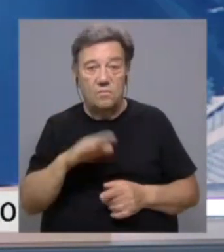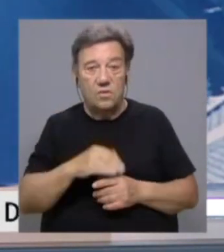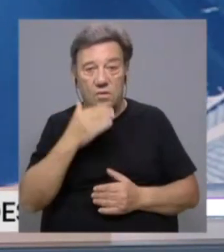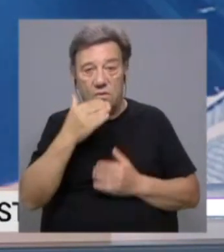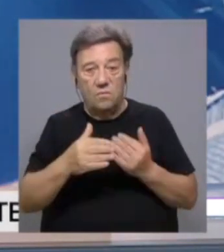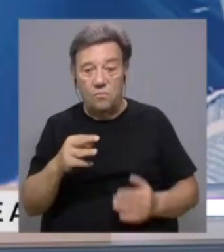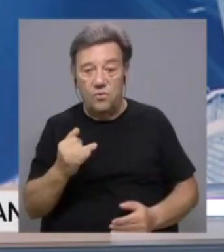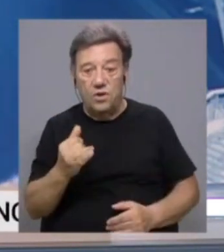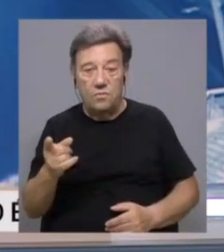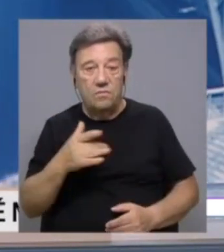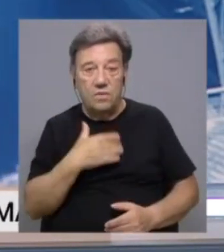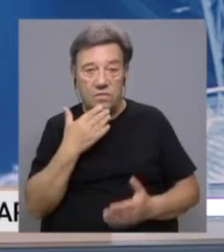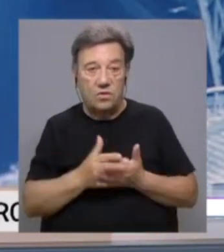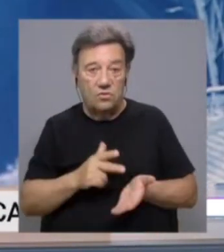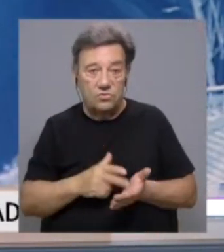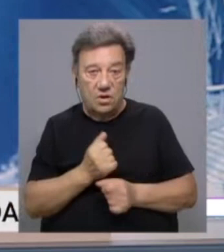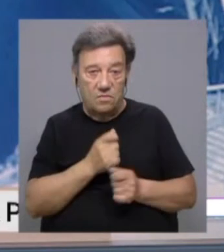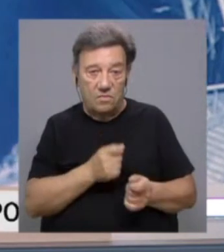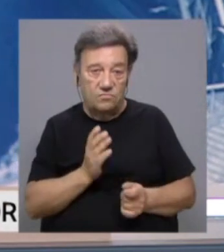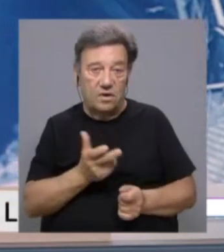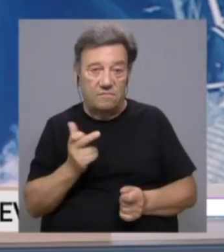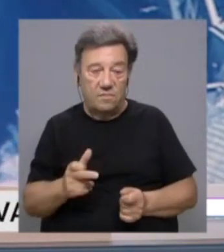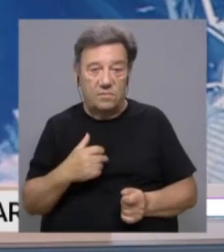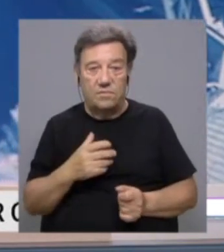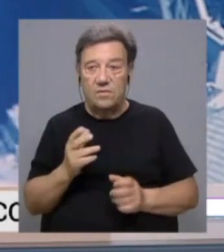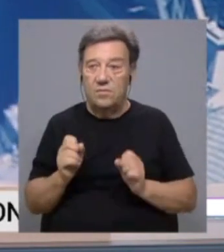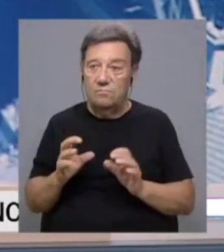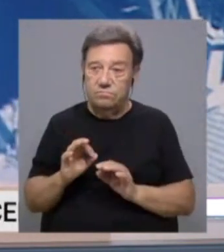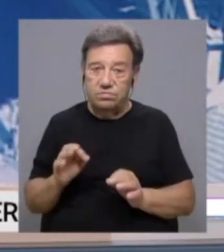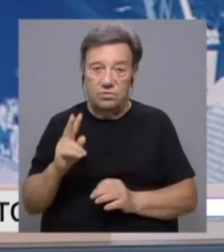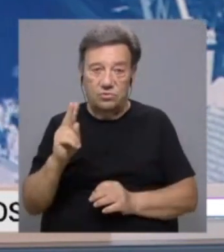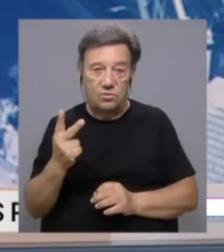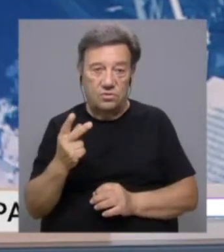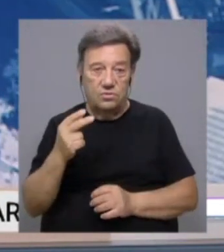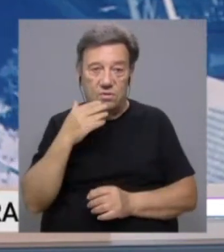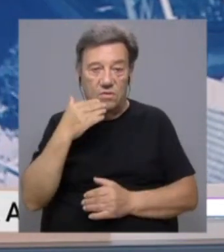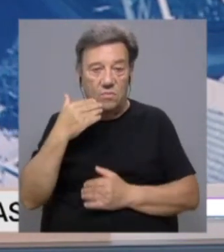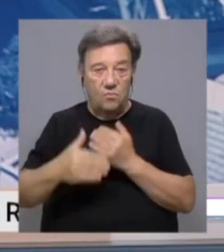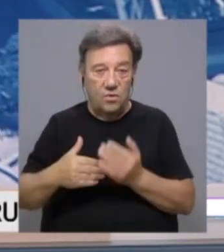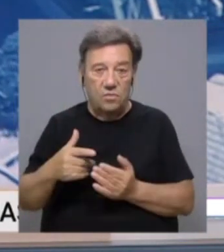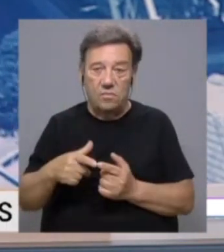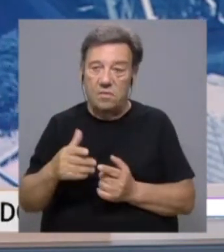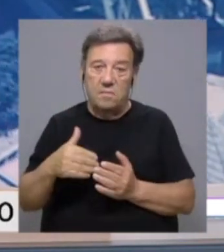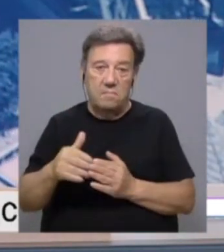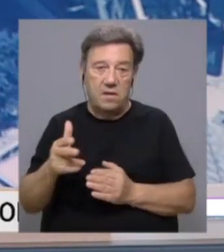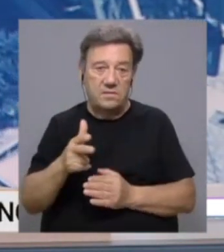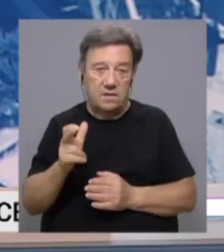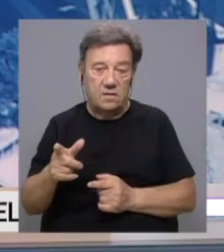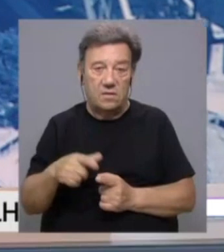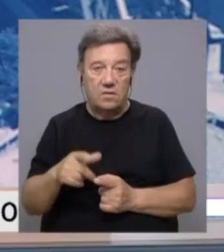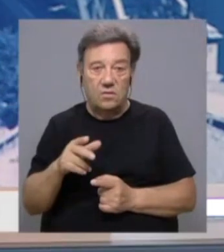Essa paixão levou um engenheiro agrónomo reformado a restaurar dois moinhos de vento com mais de um século. Os